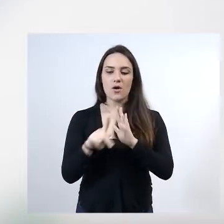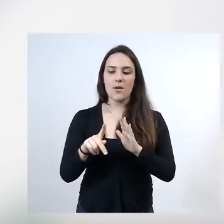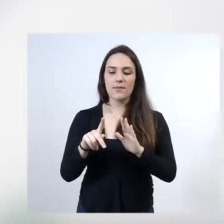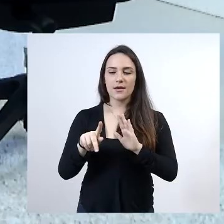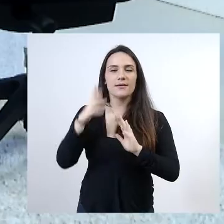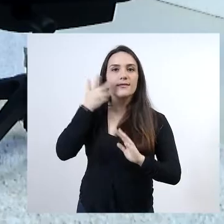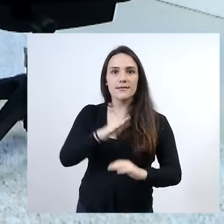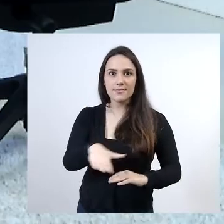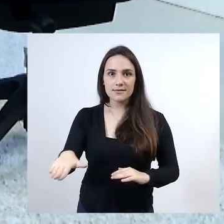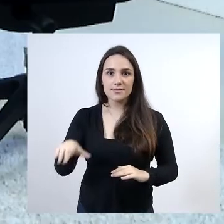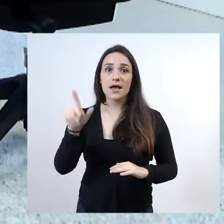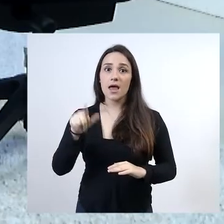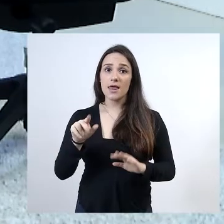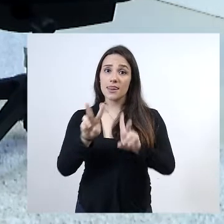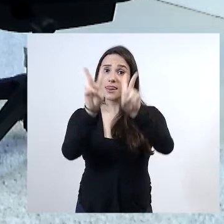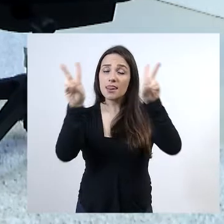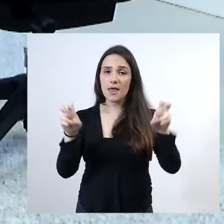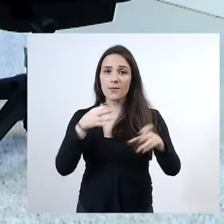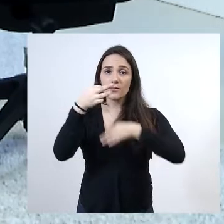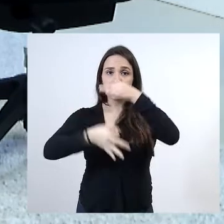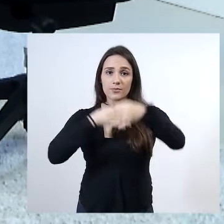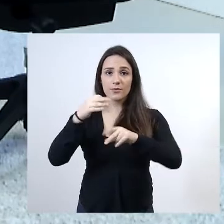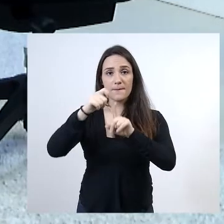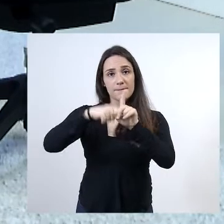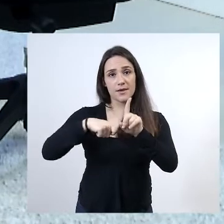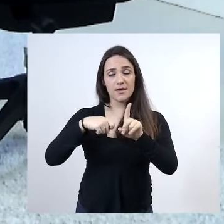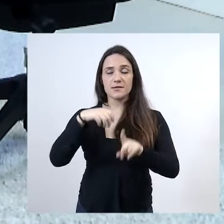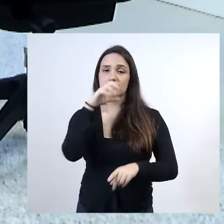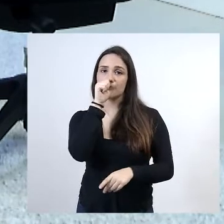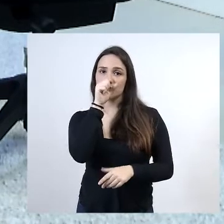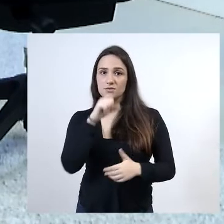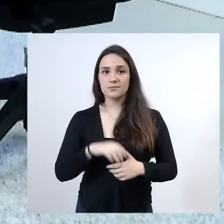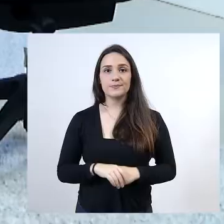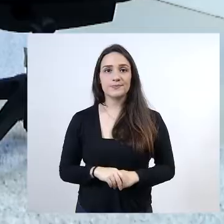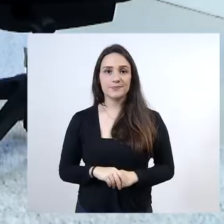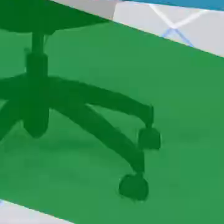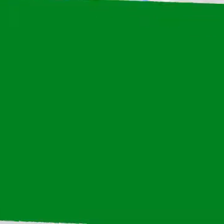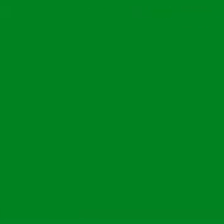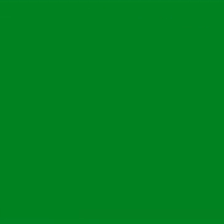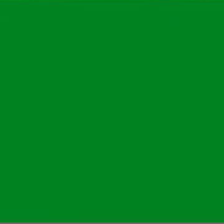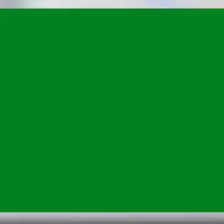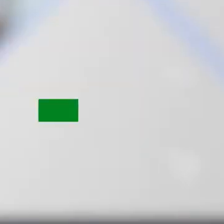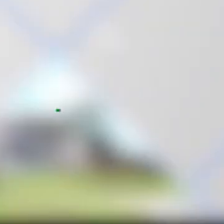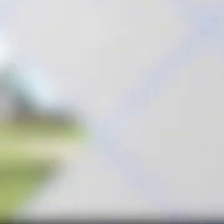DPCA. Considerações, Maio Laranja.